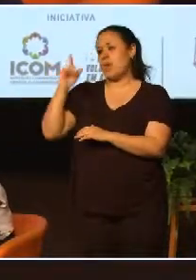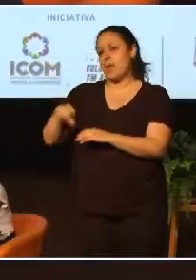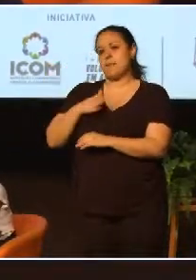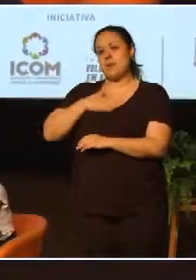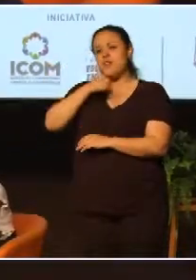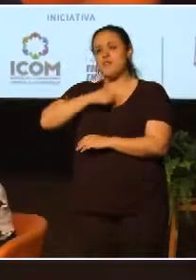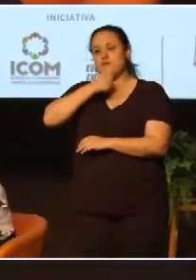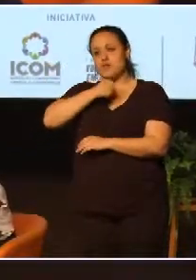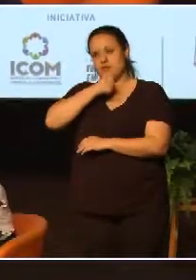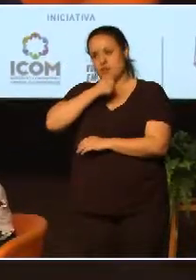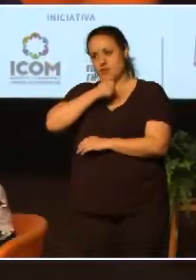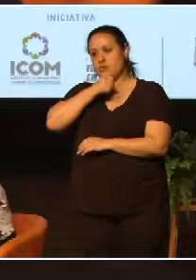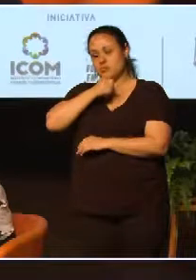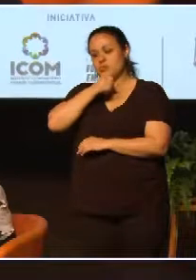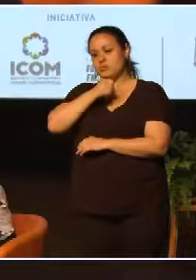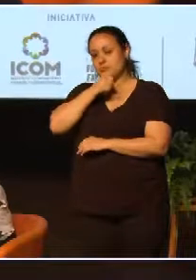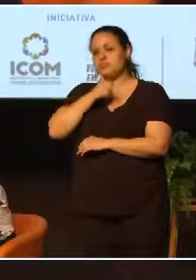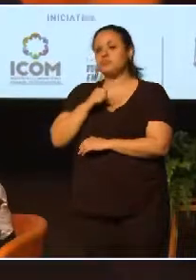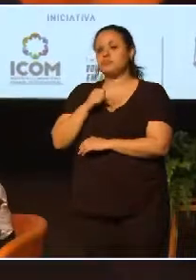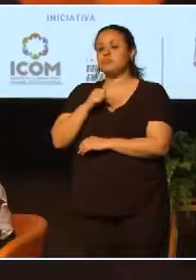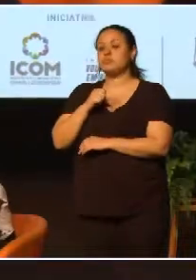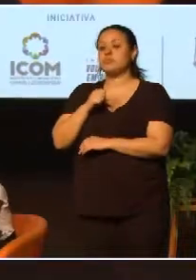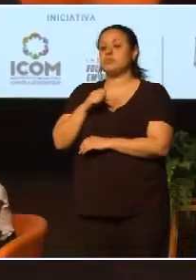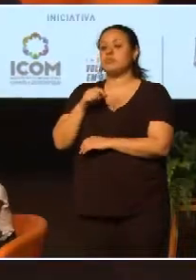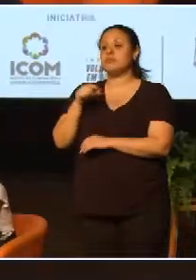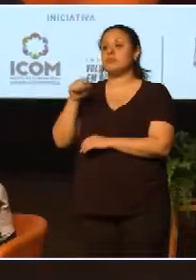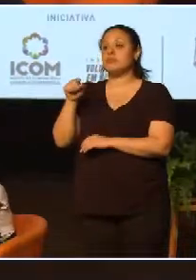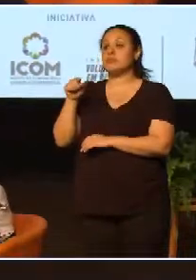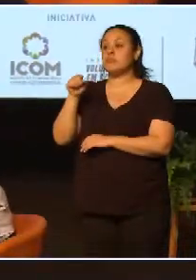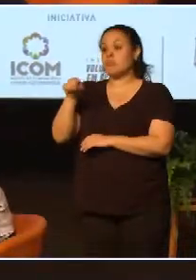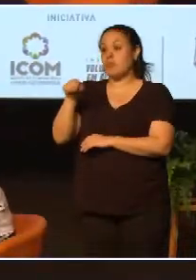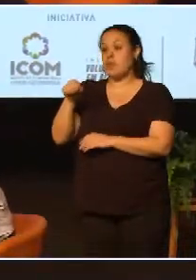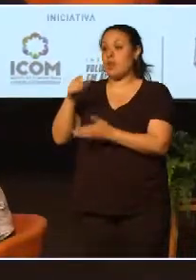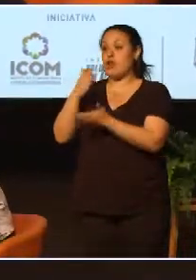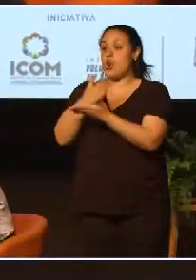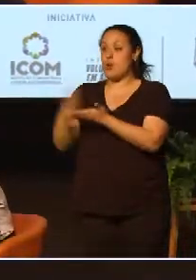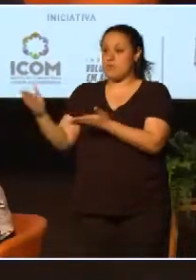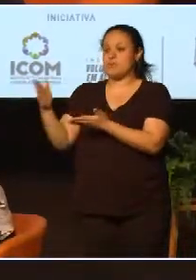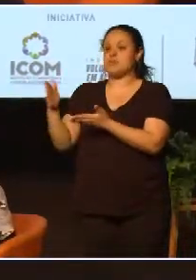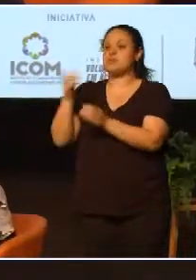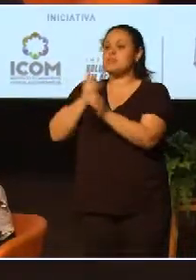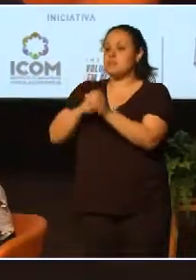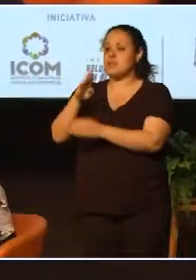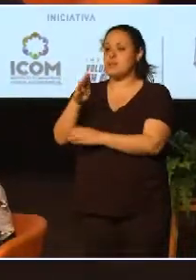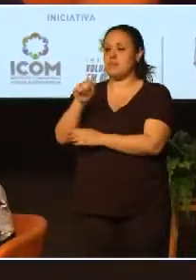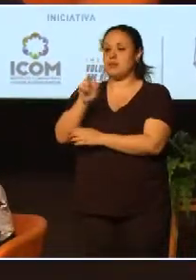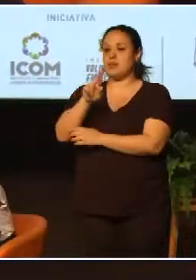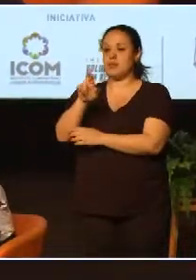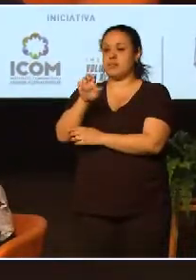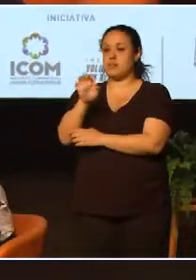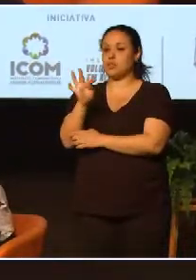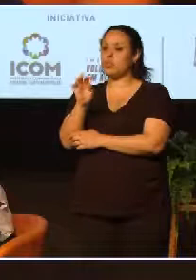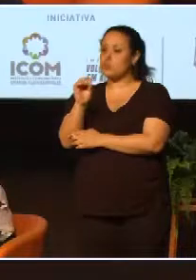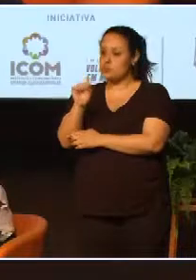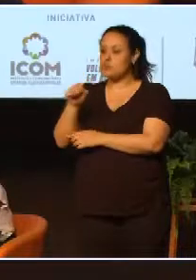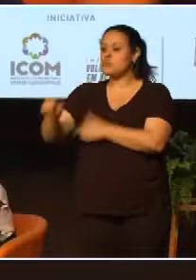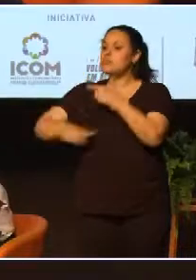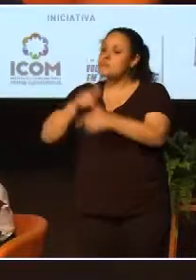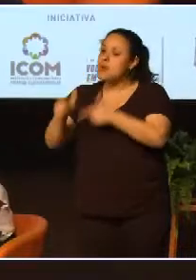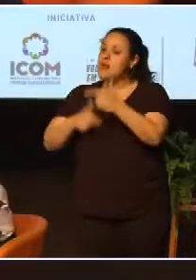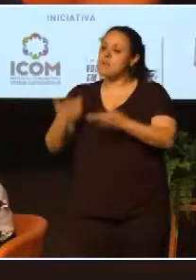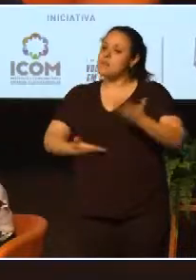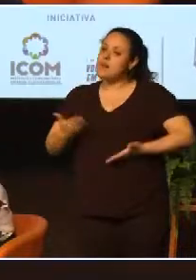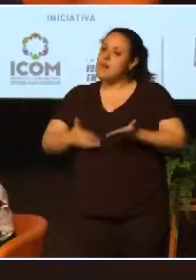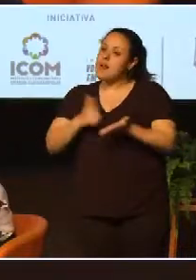de Barretos, com 12 anos de idade, começou a trabalhar como empregada doméstica numa casa de família. E essa casa de família ela ficou